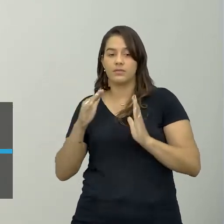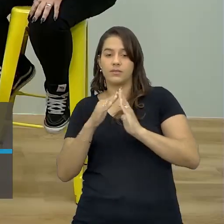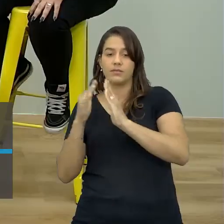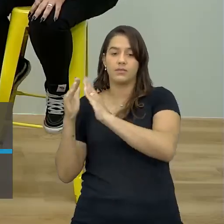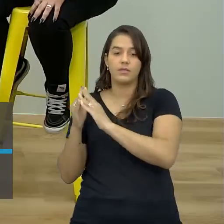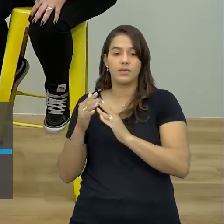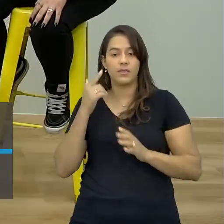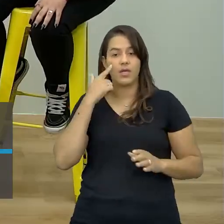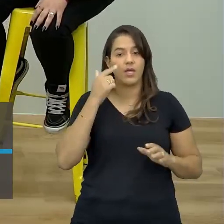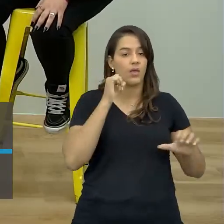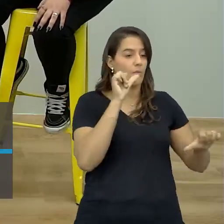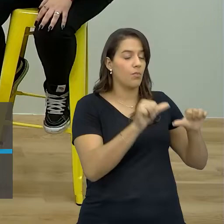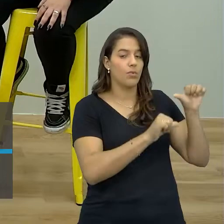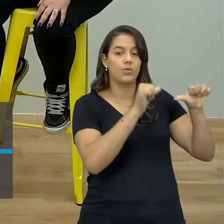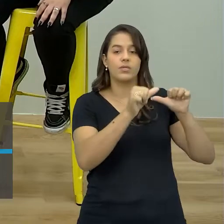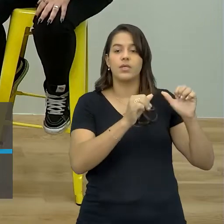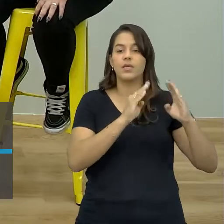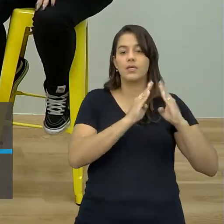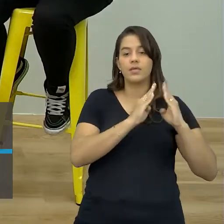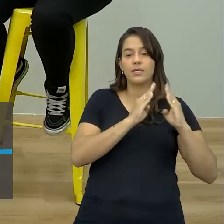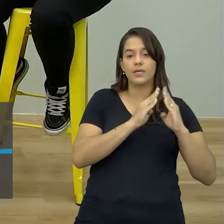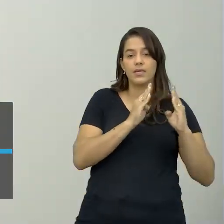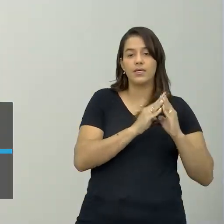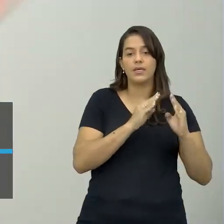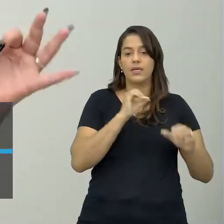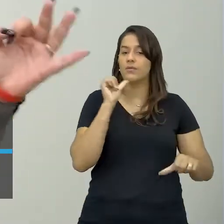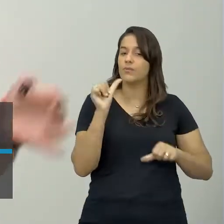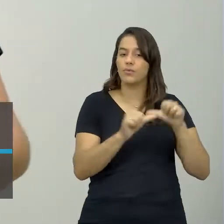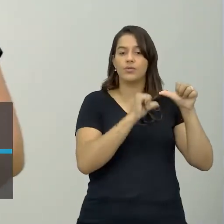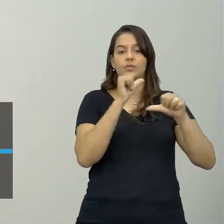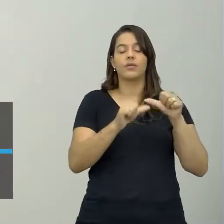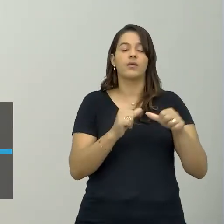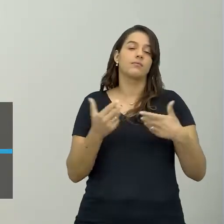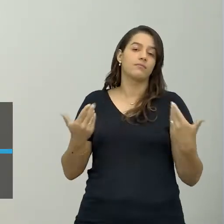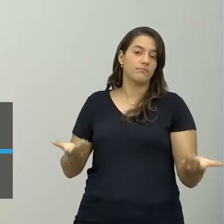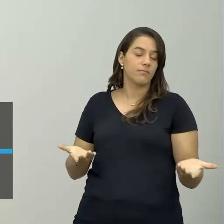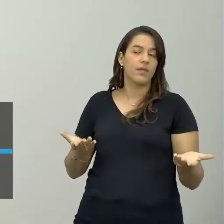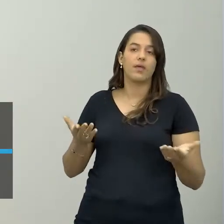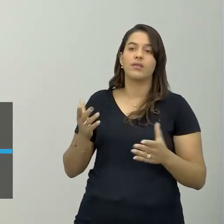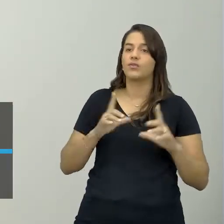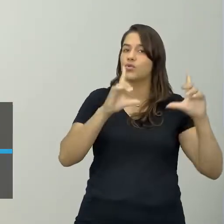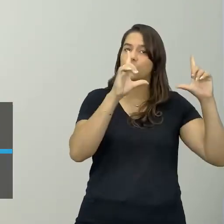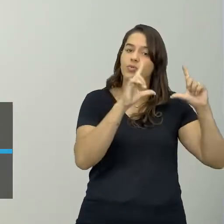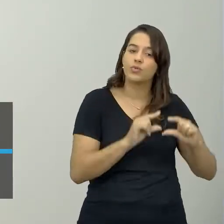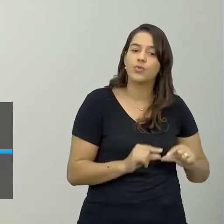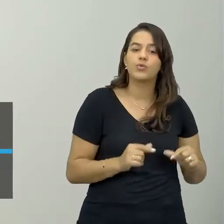menina, mudei tal coisa em casa, revolucionei,